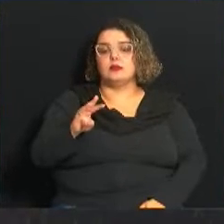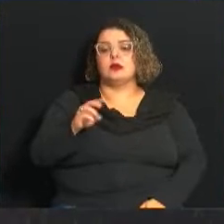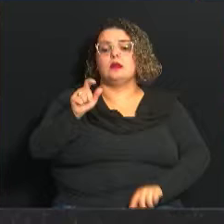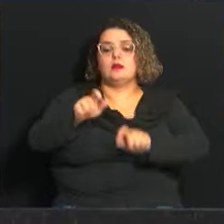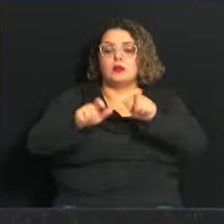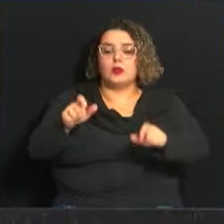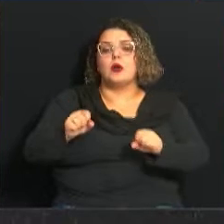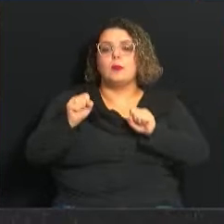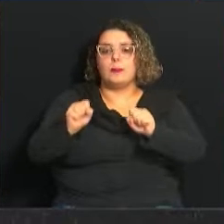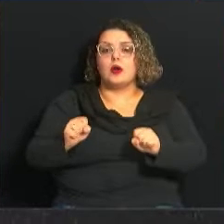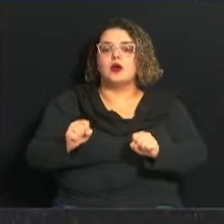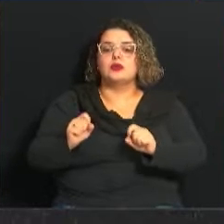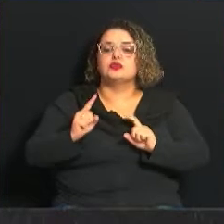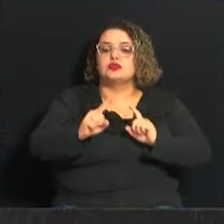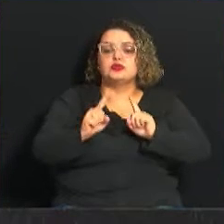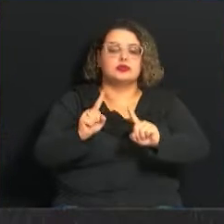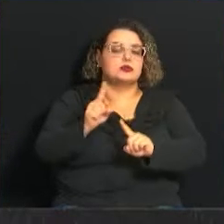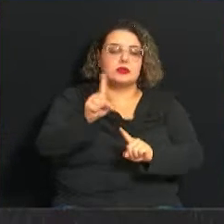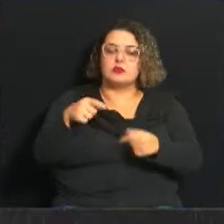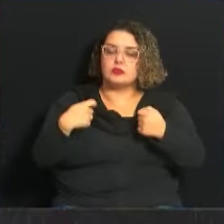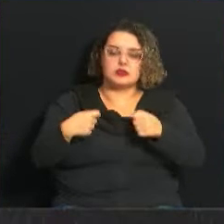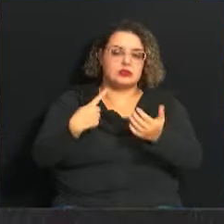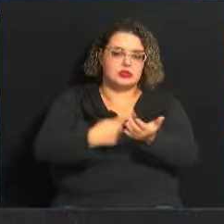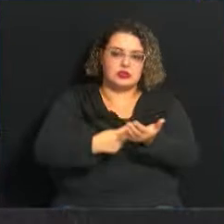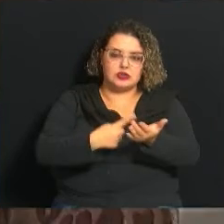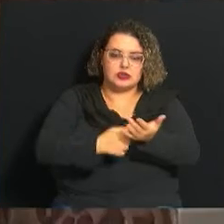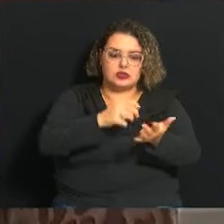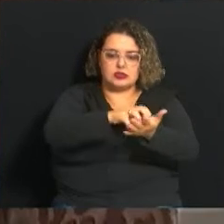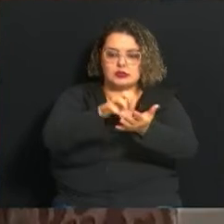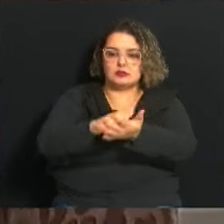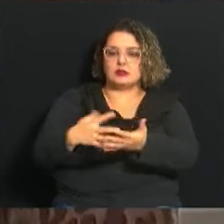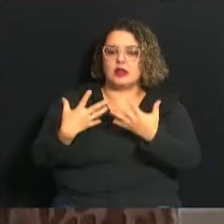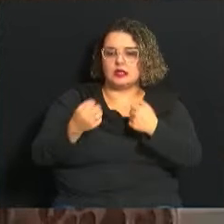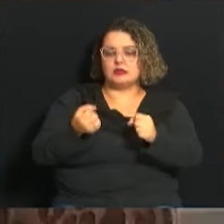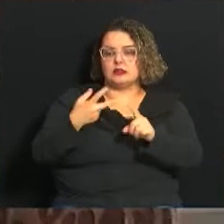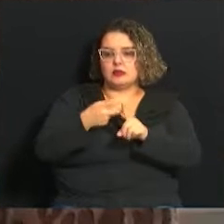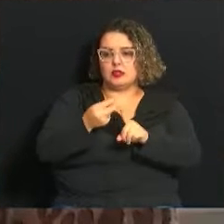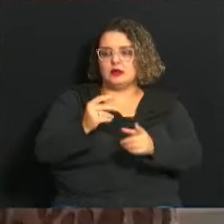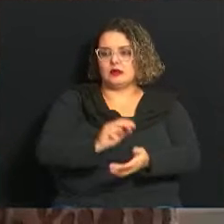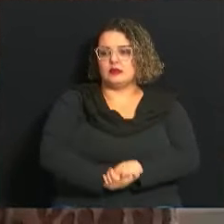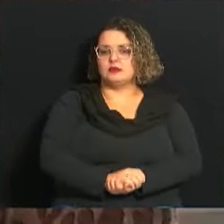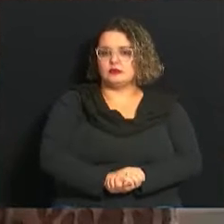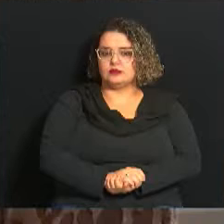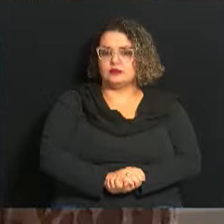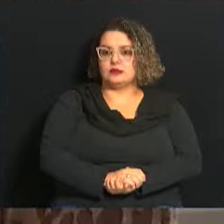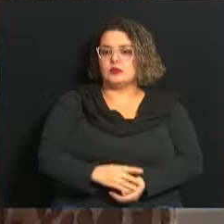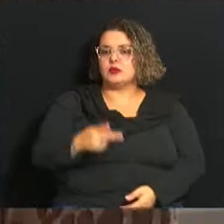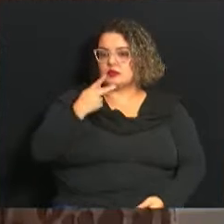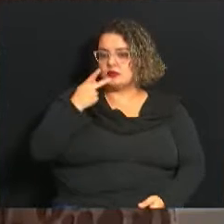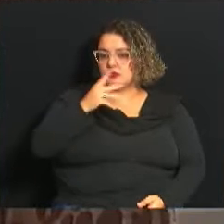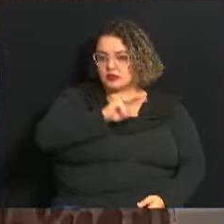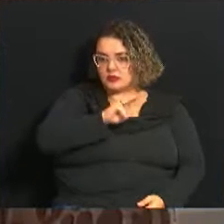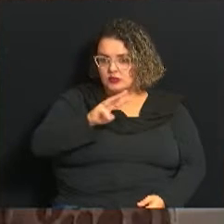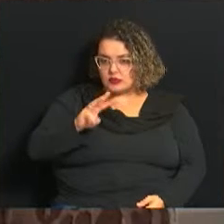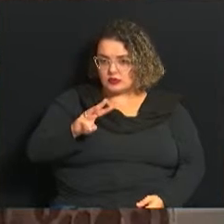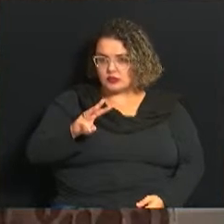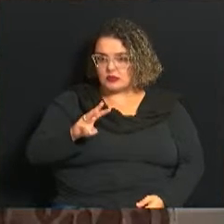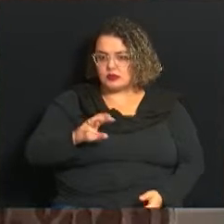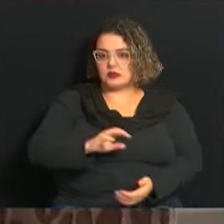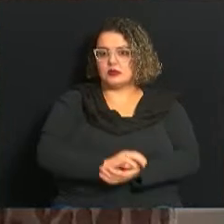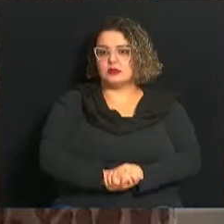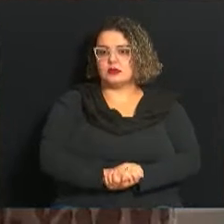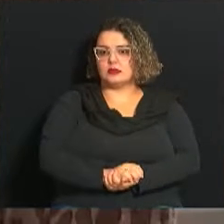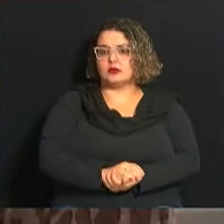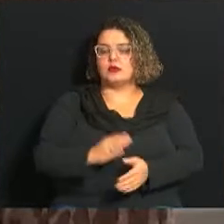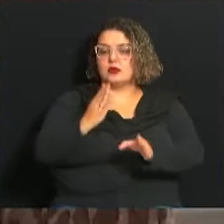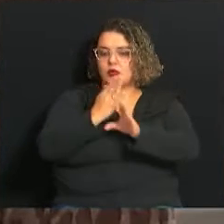sem agendamento qualquer um dos serviços de saúde para receber a vacina. Você falou sobre o site também, não é? Encontra lá